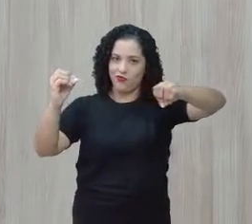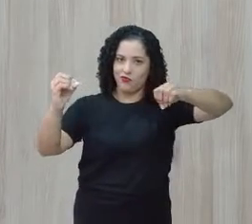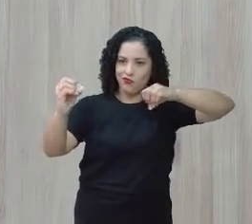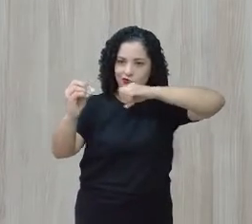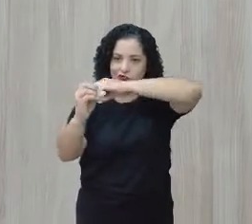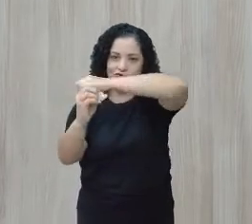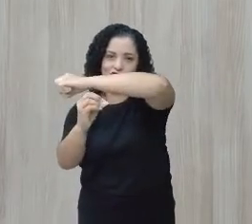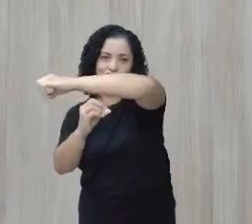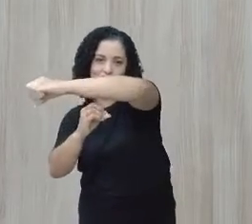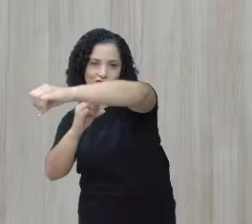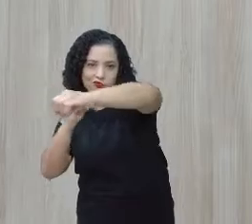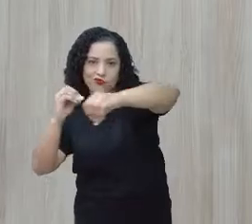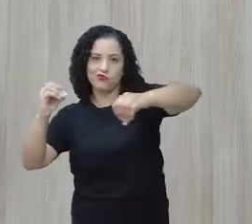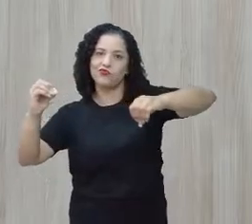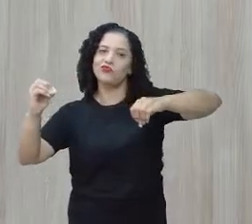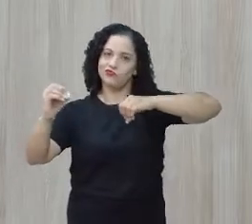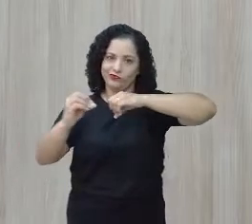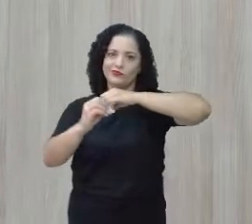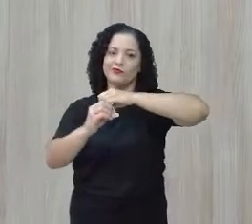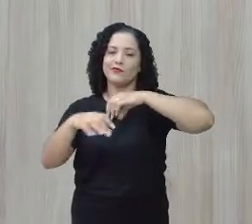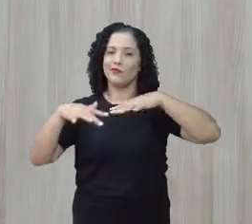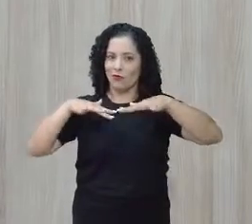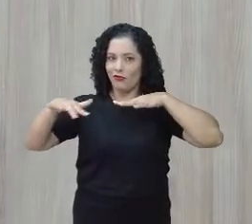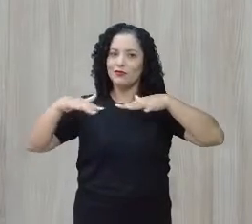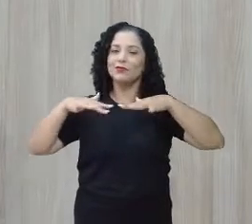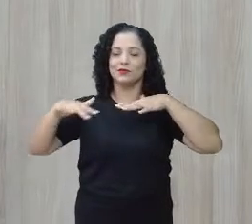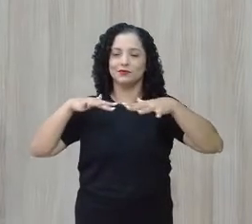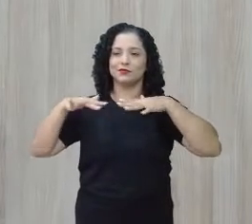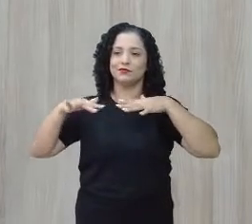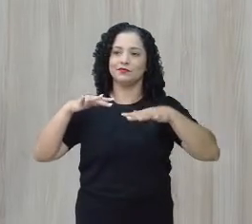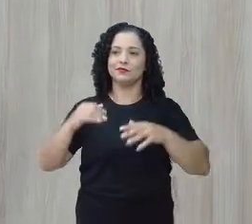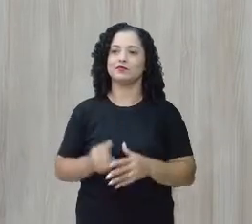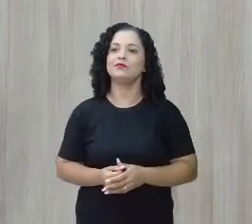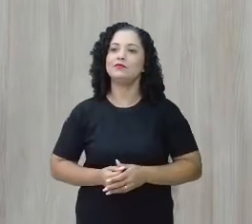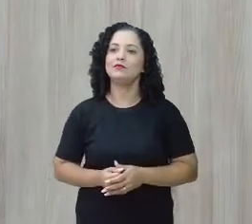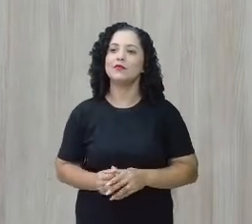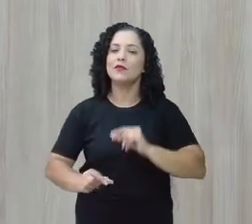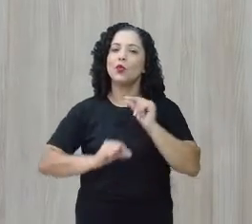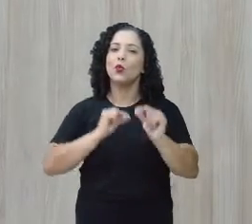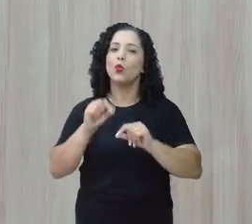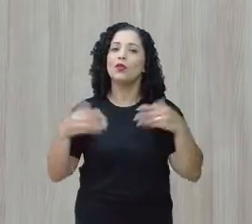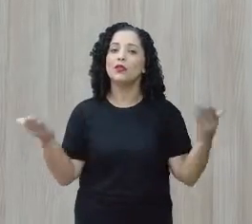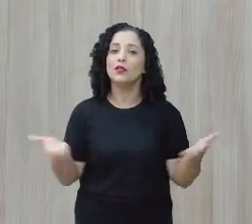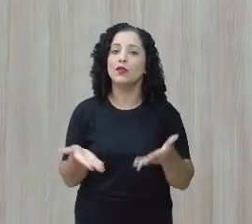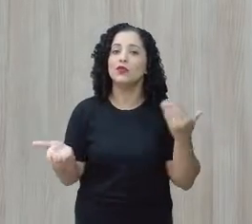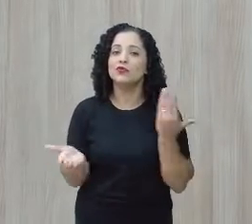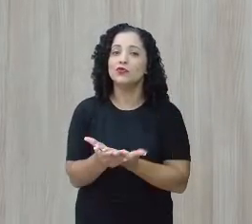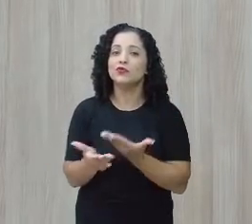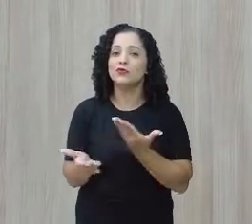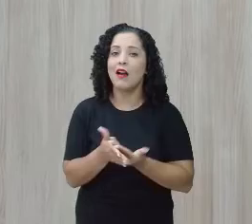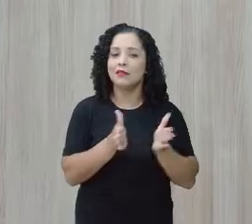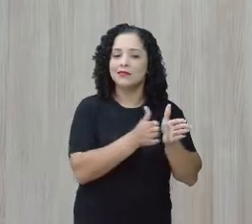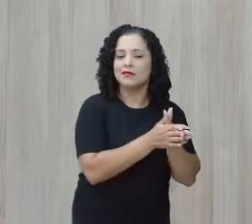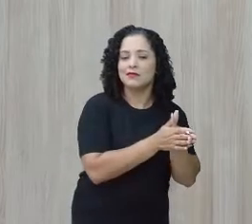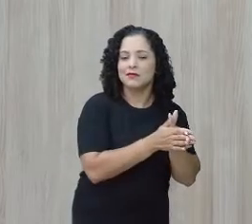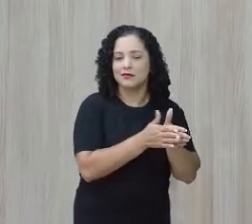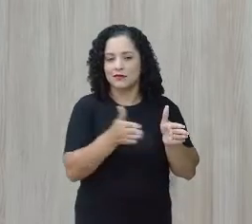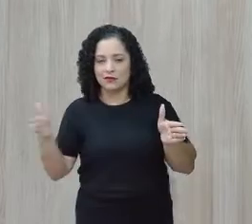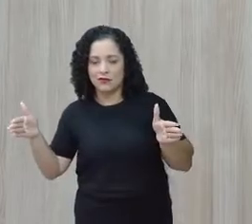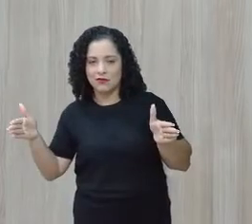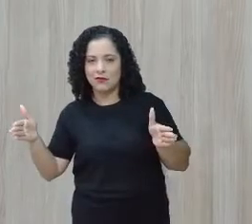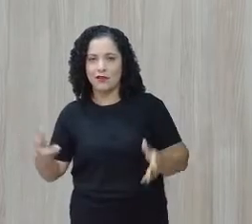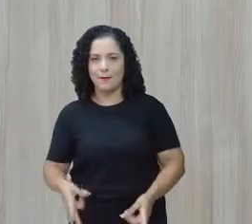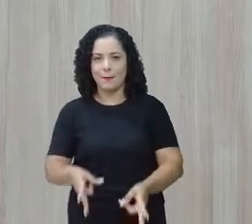Terra, vem todo esse movimento. Então, o que a gente vai trabalhar agora na questão da trajetória é a gente